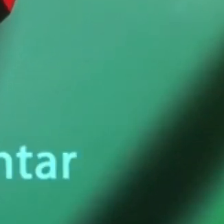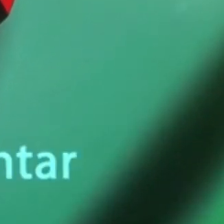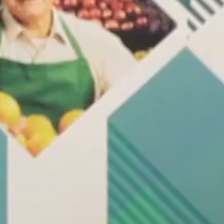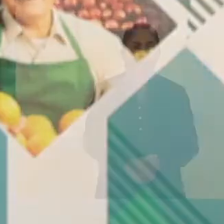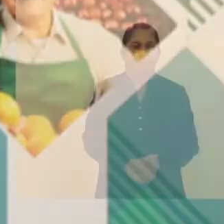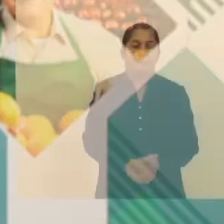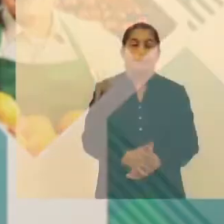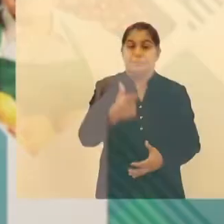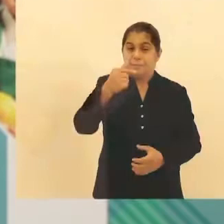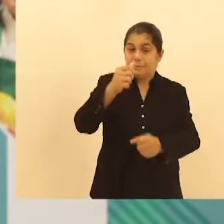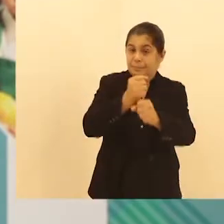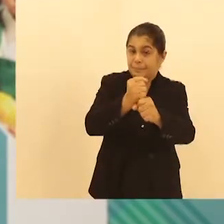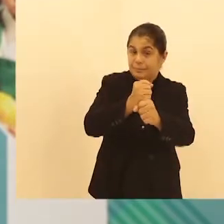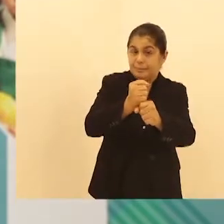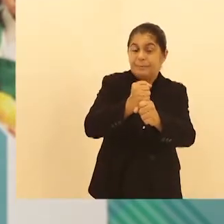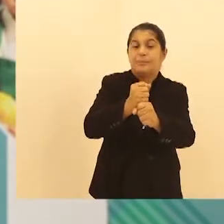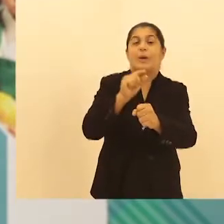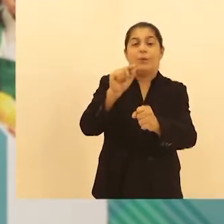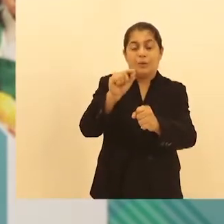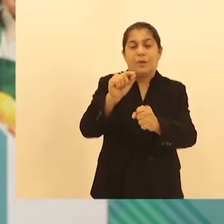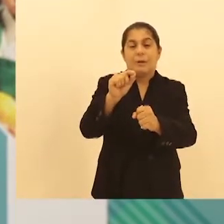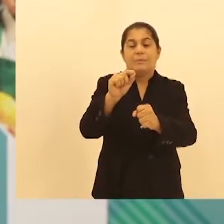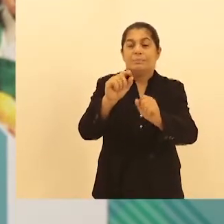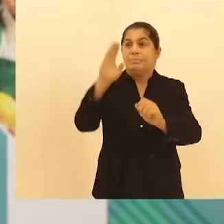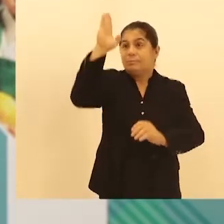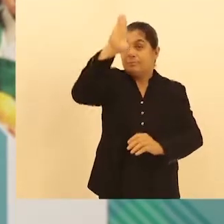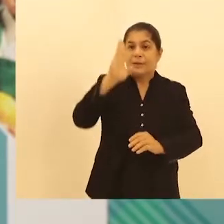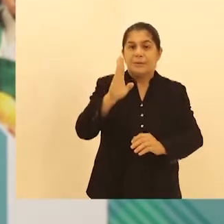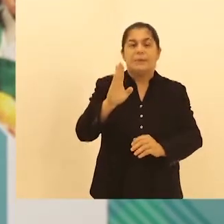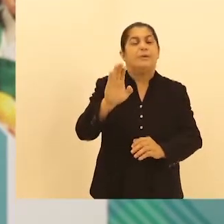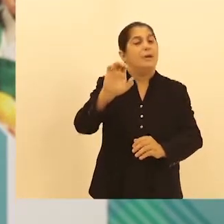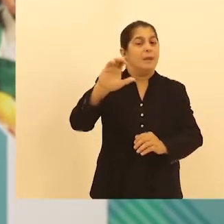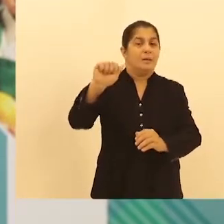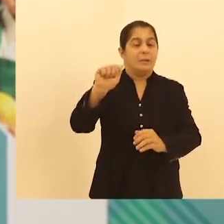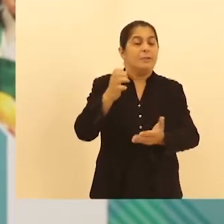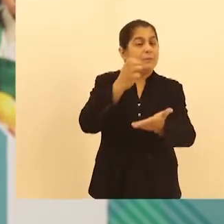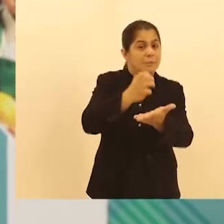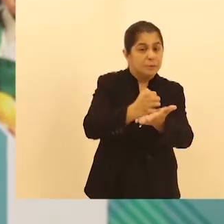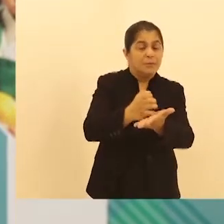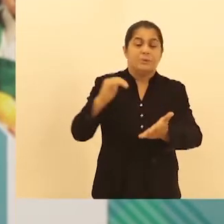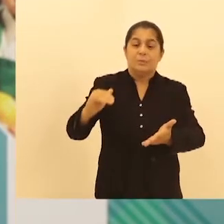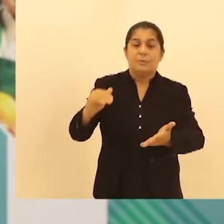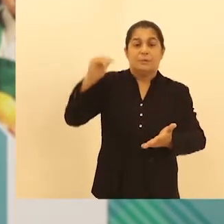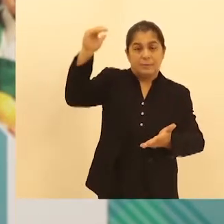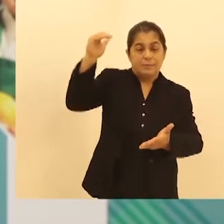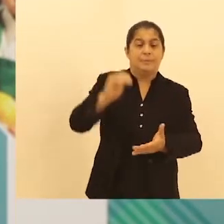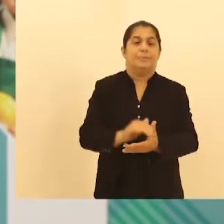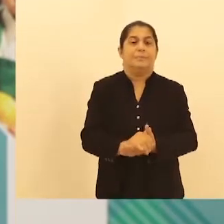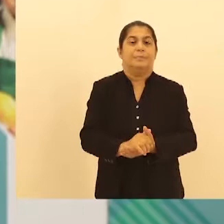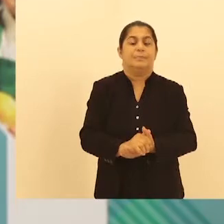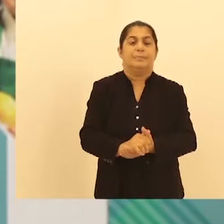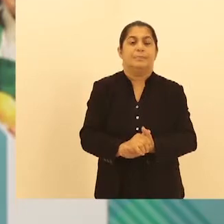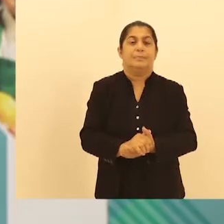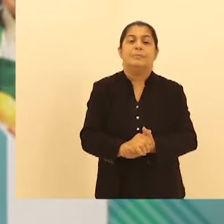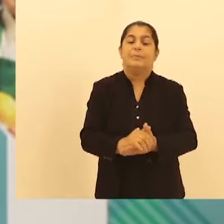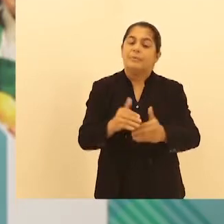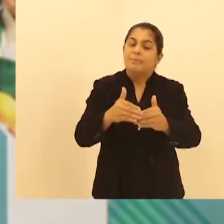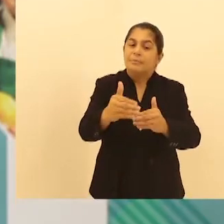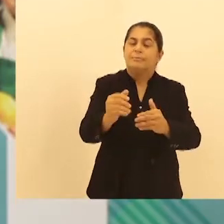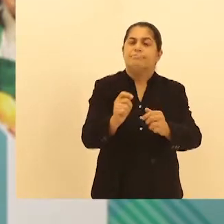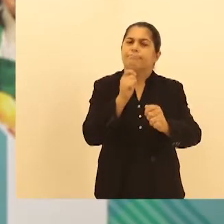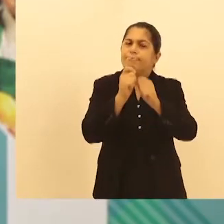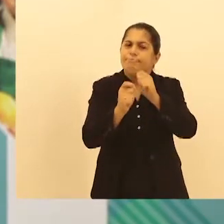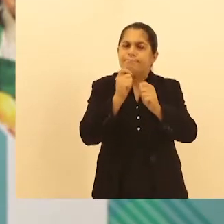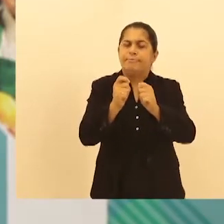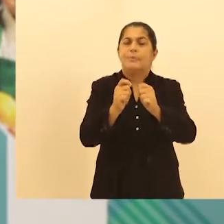há 27 anos entrou em vigor no brasil eca estatuto da criança e do adolescente a seguir você vai ver uma